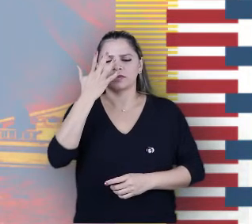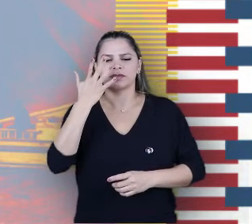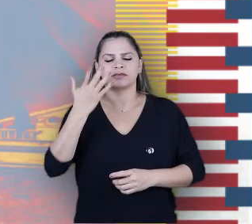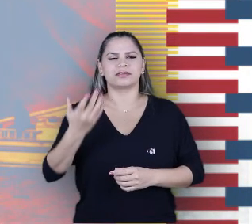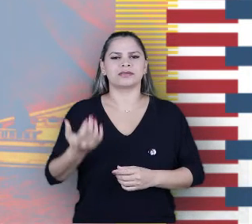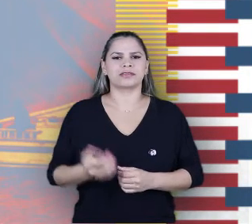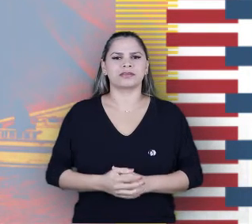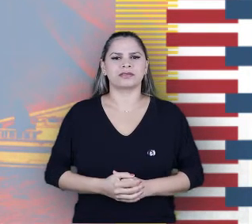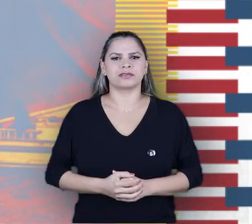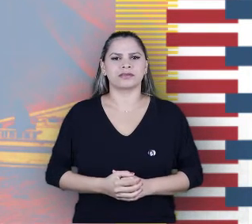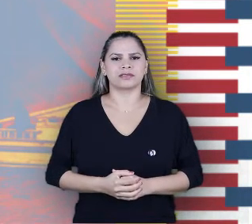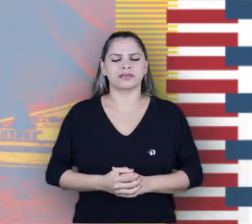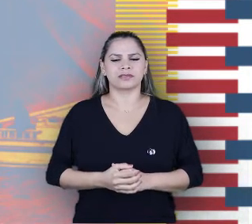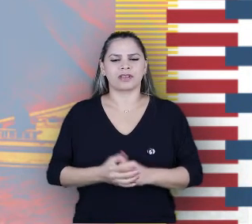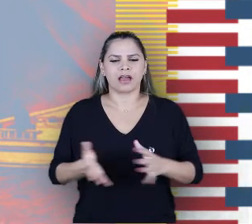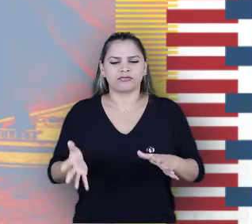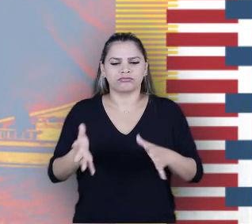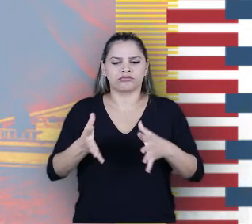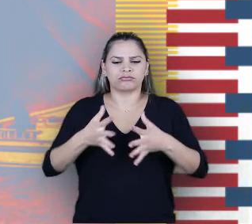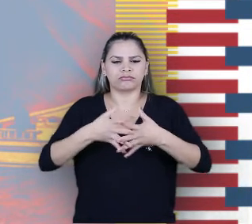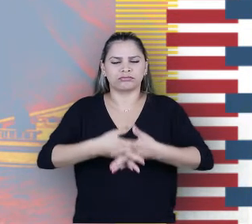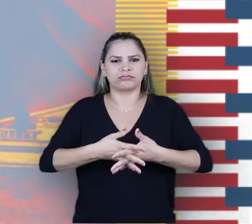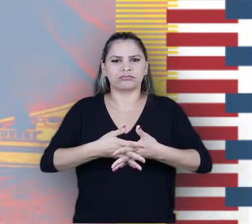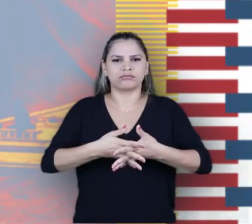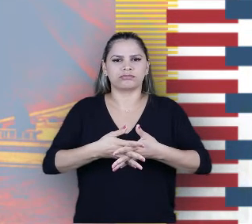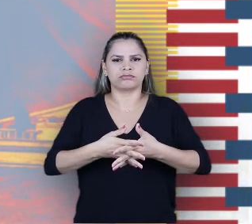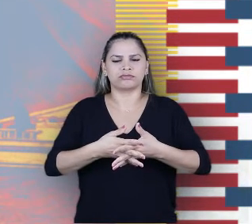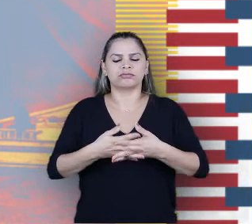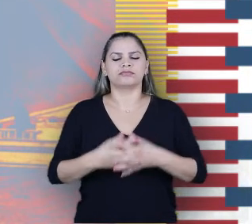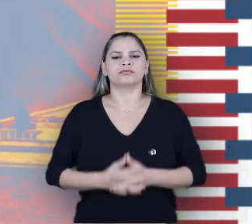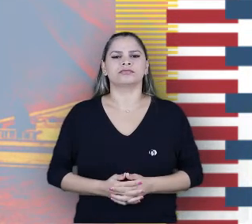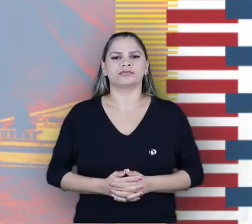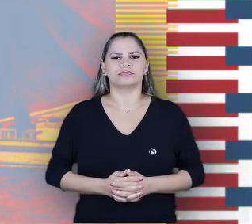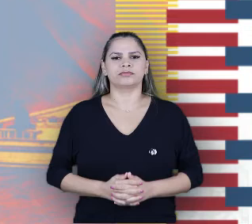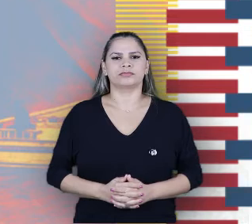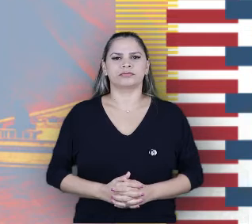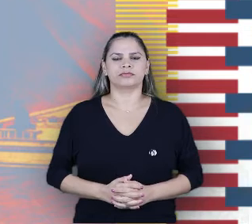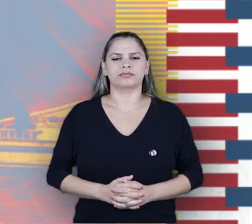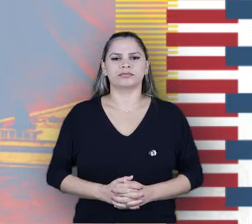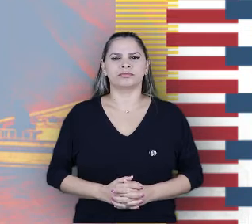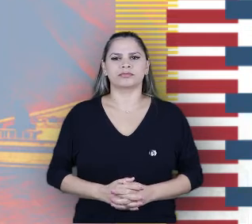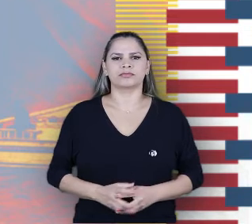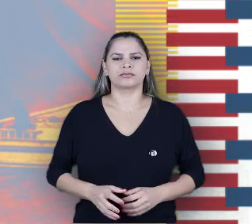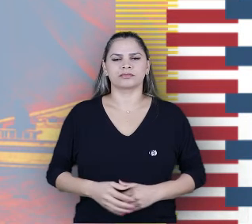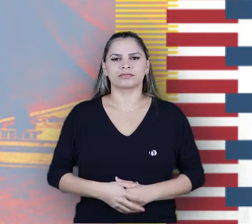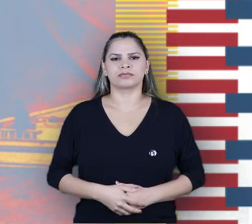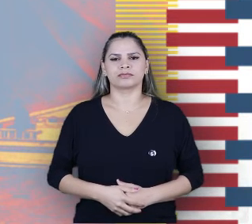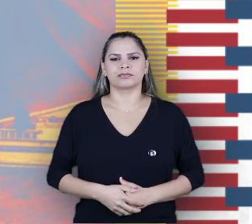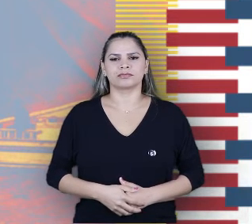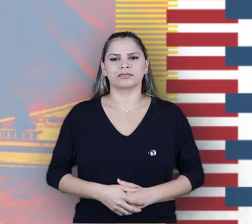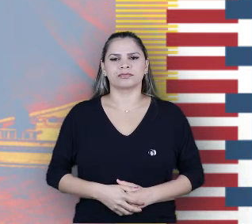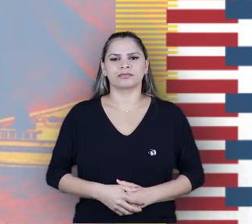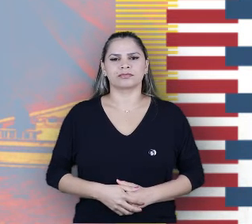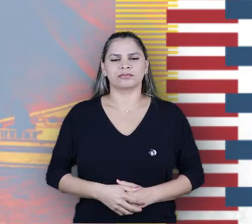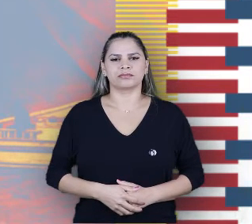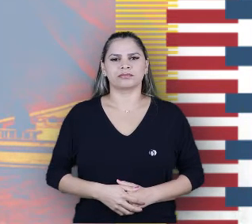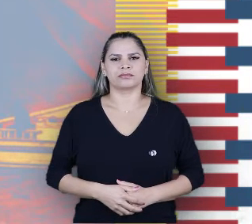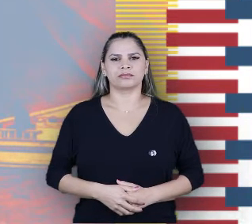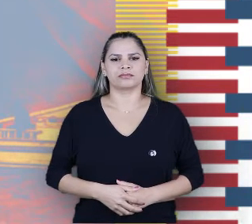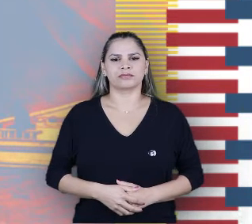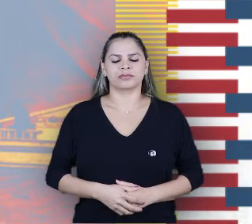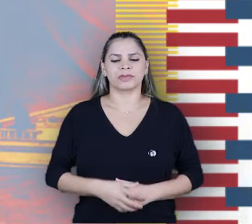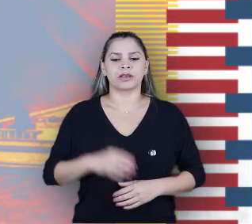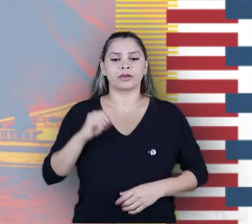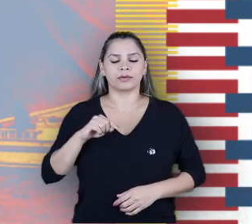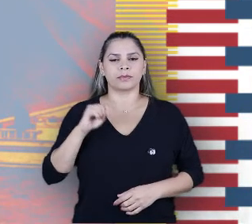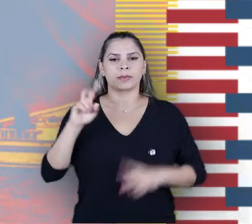os componentes curriculares da área de linguagem, eles devem proporcionar que os estudantes trabalhem com a semiose, que